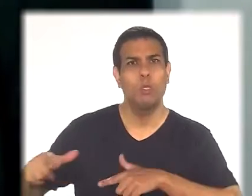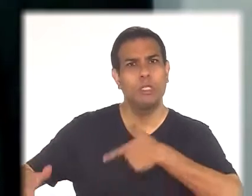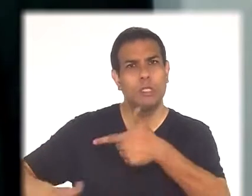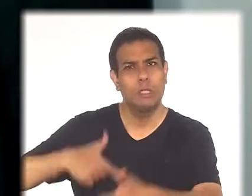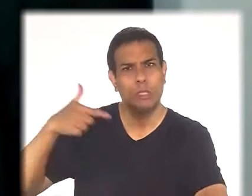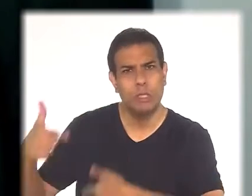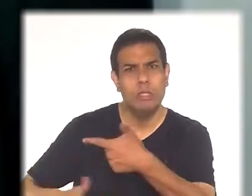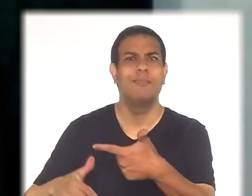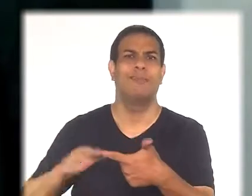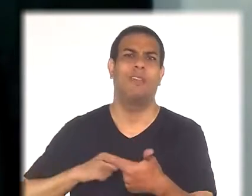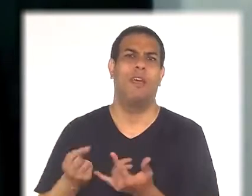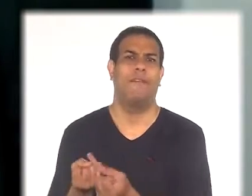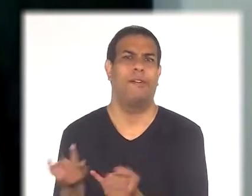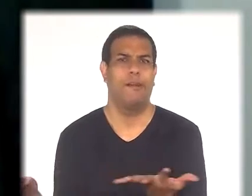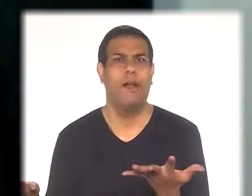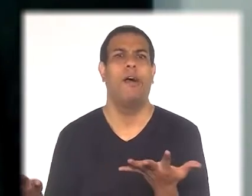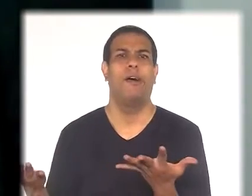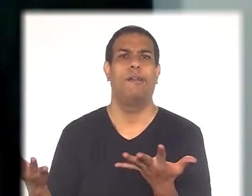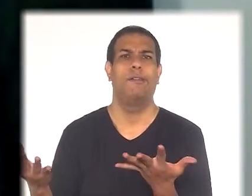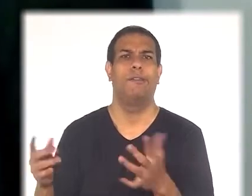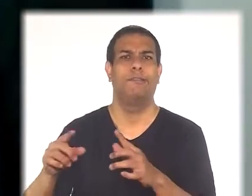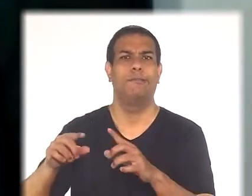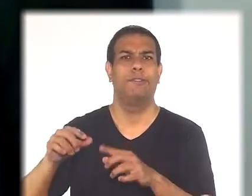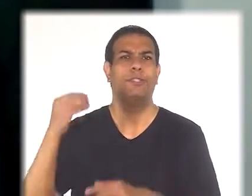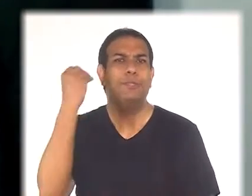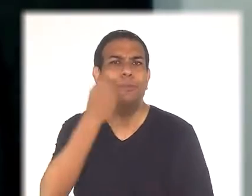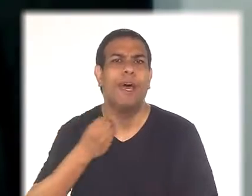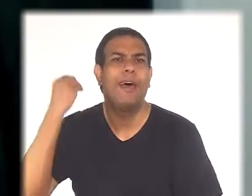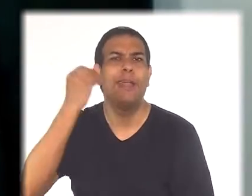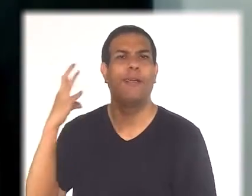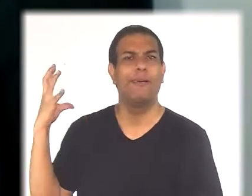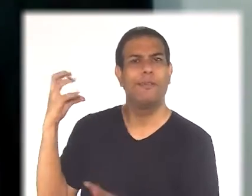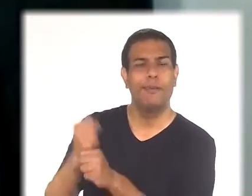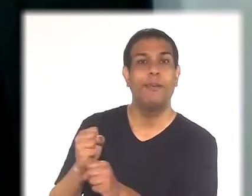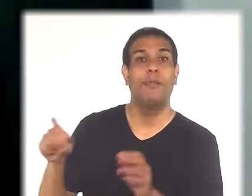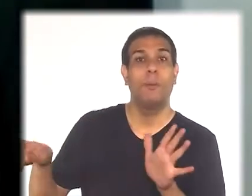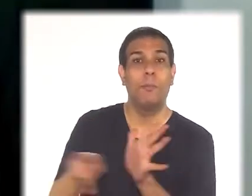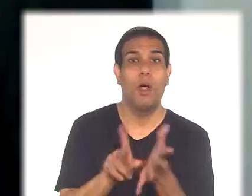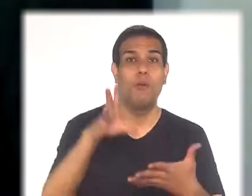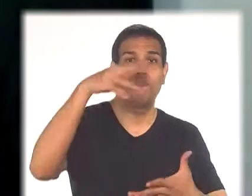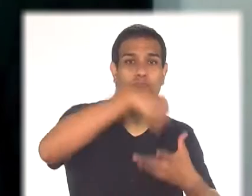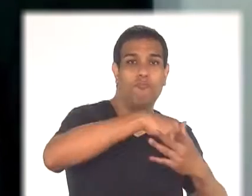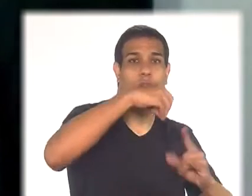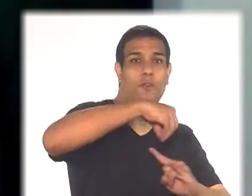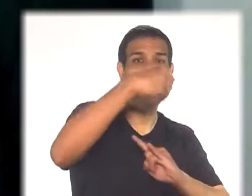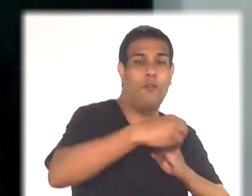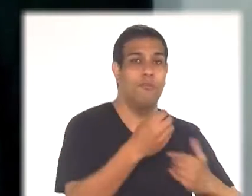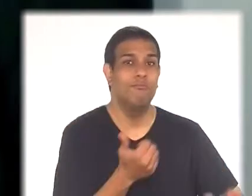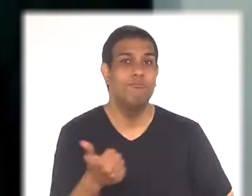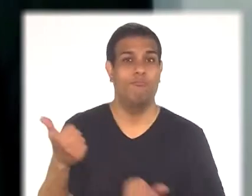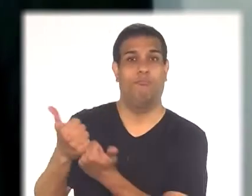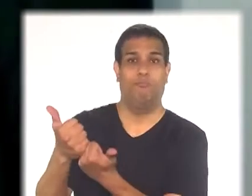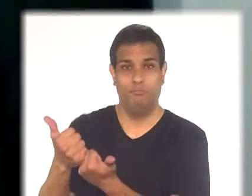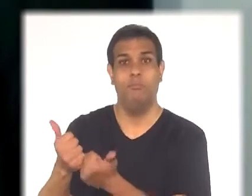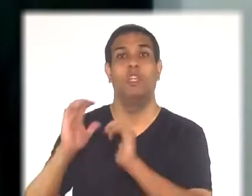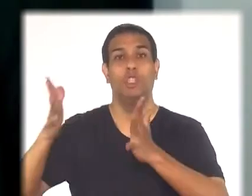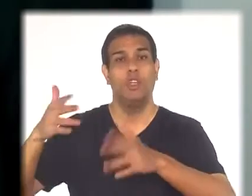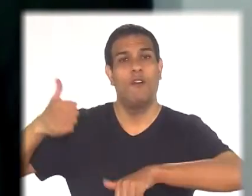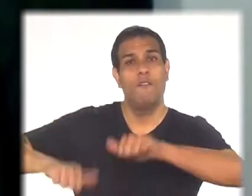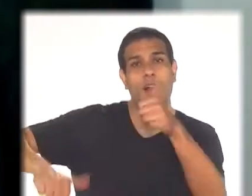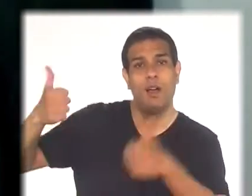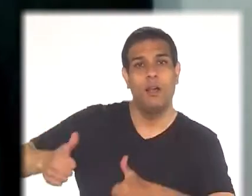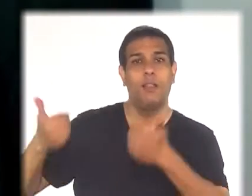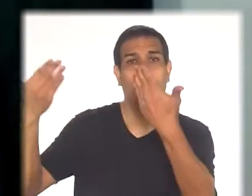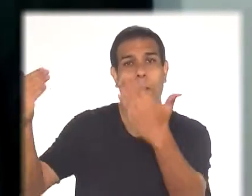de trabalho que inclui vários especialistas, muitos deles, inclusive, da Fiocruz, que estão auxiliando aí